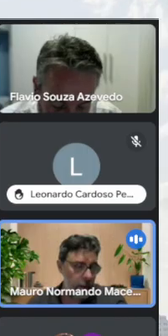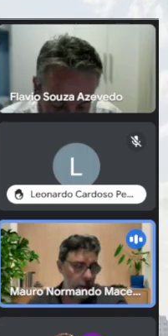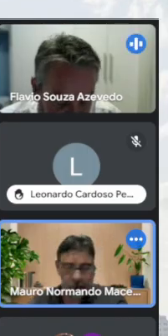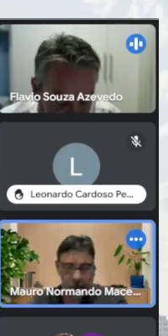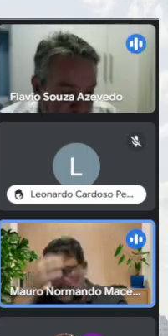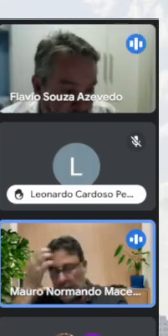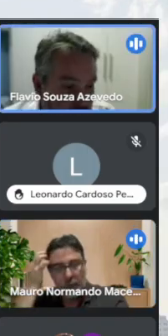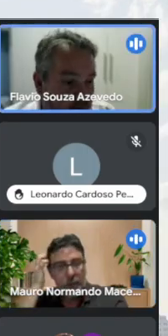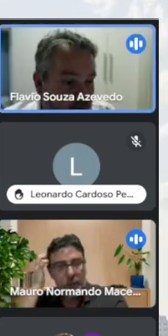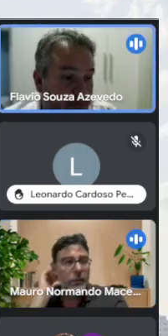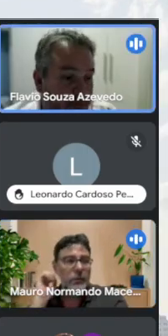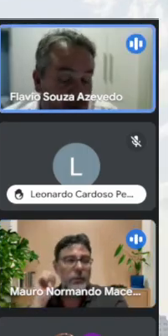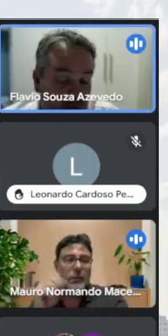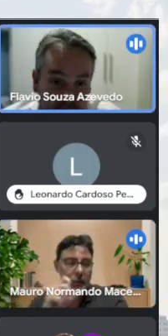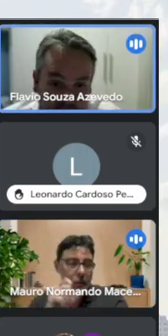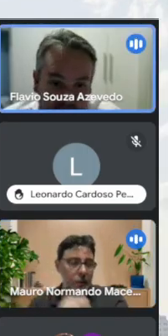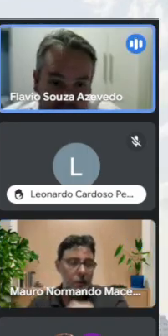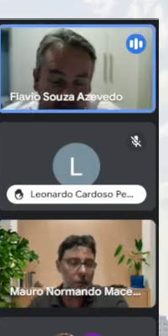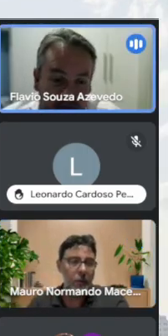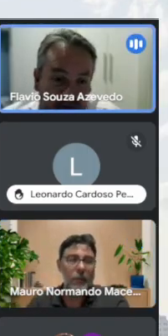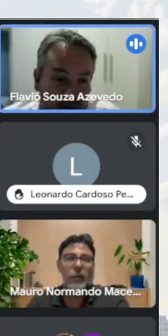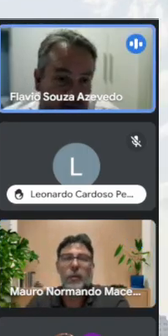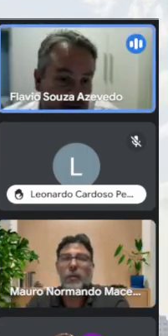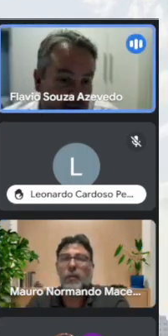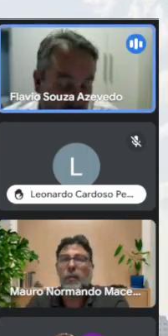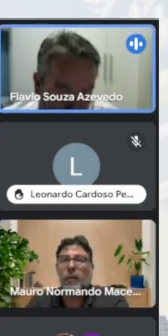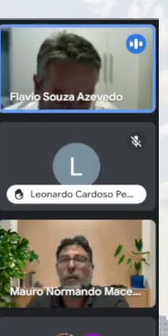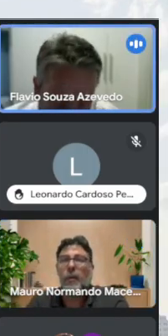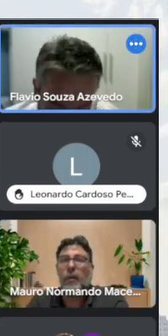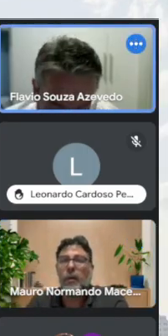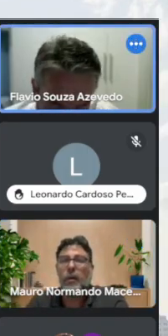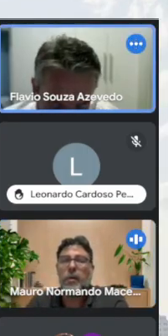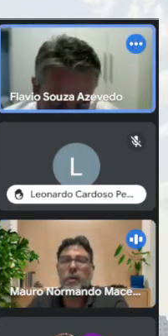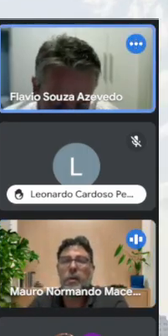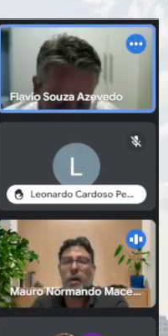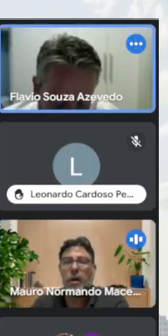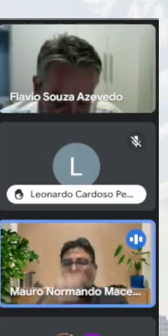procurei Fortaleza, procurei Recife e Niterói.